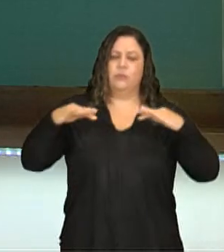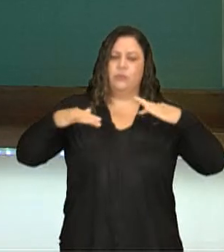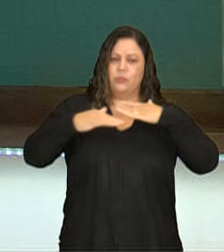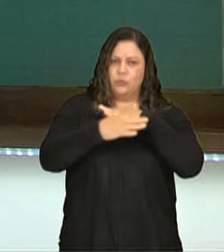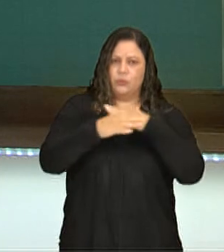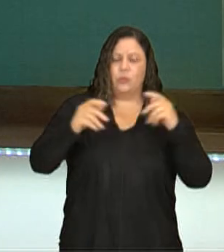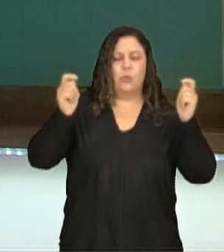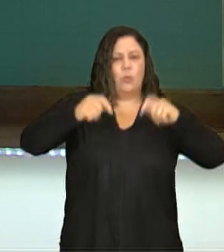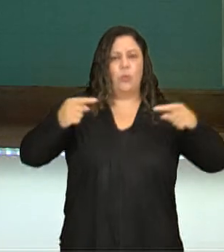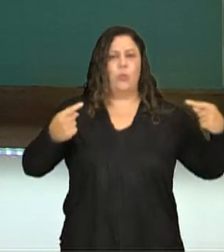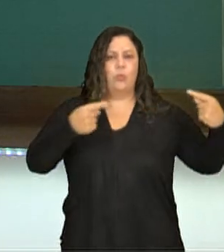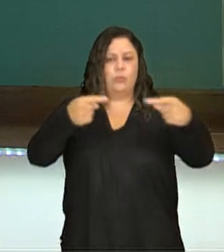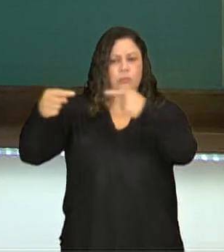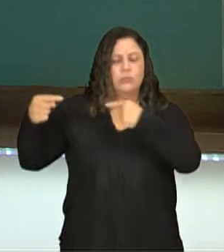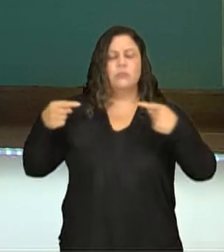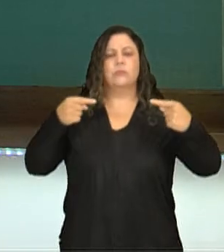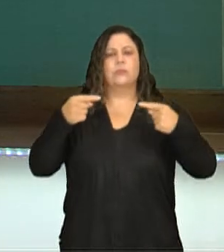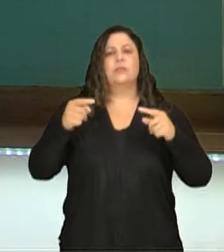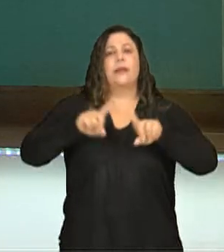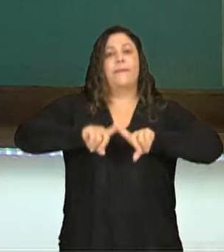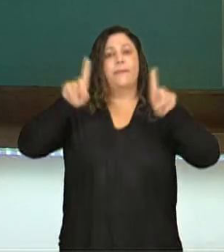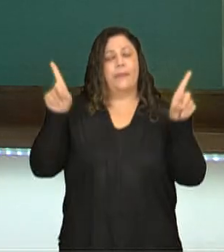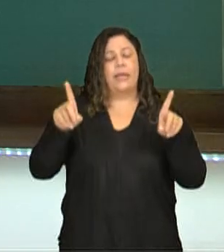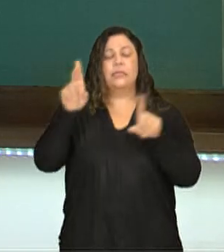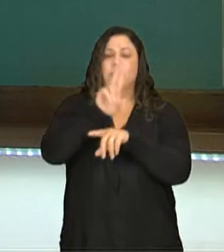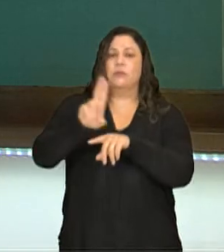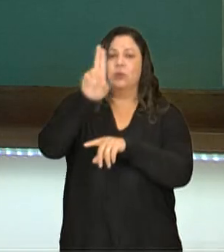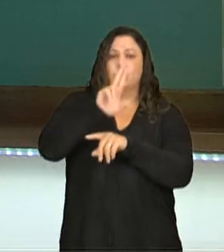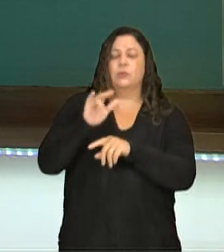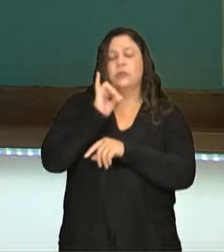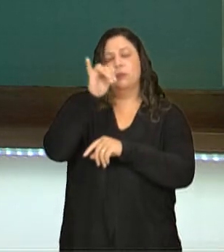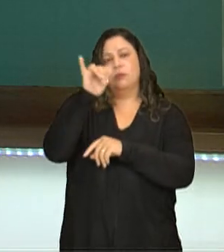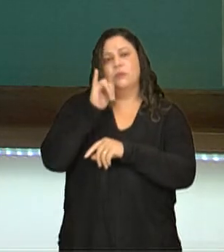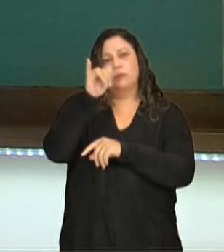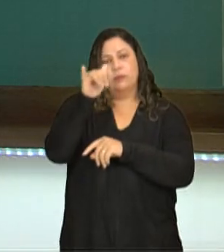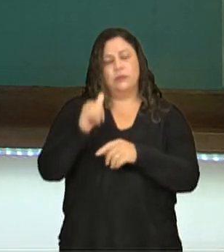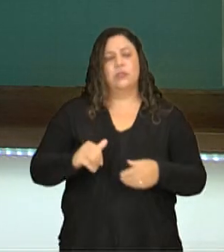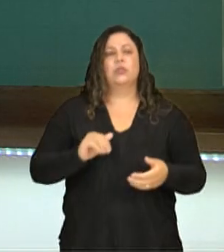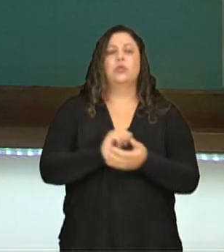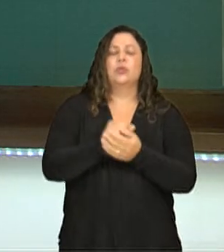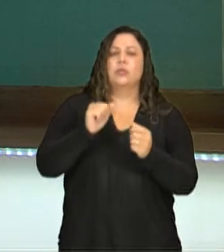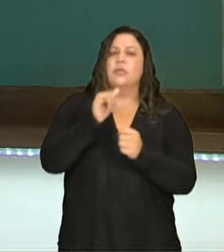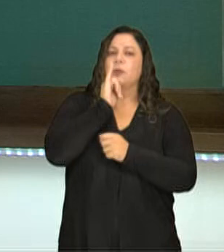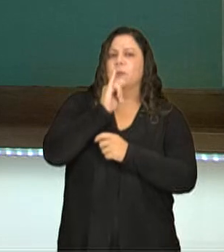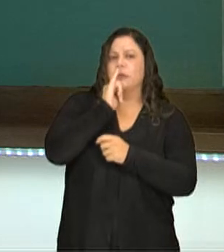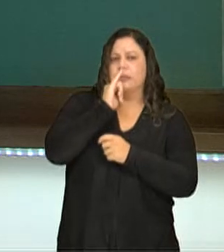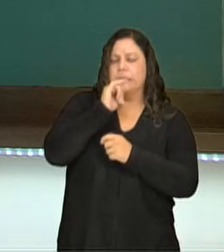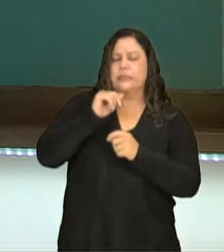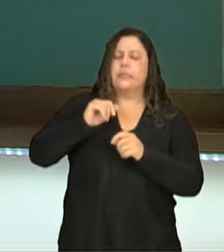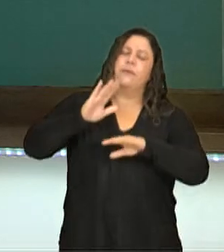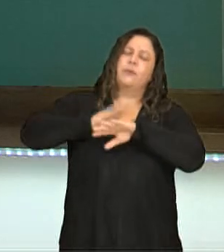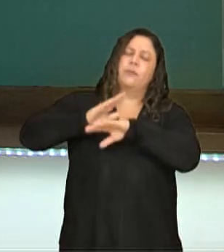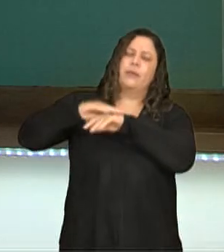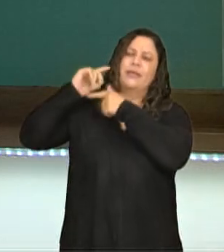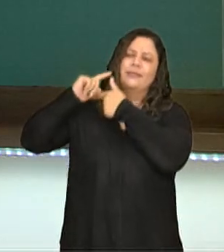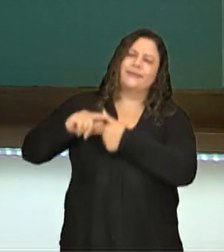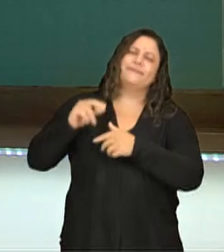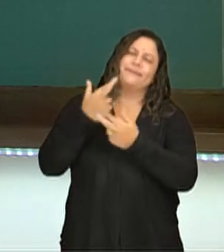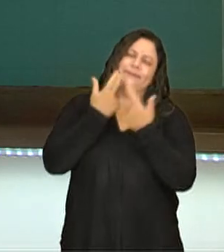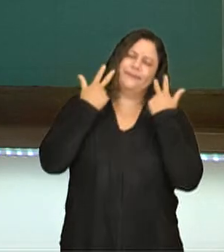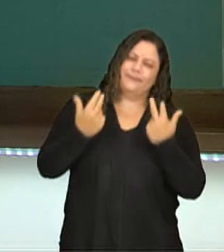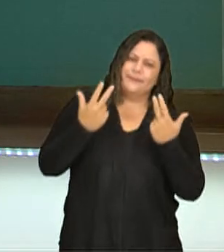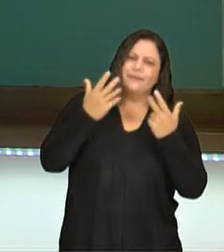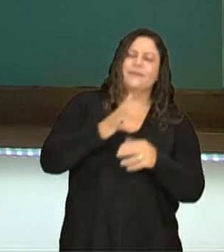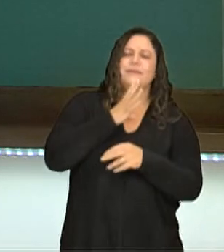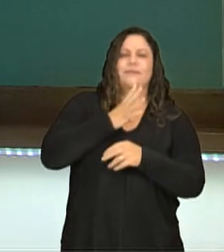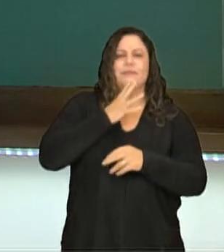esse gradiente de concentração. Porém, vai usar energia, O exemplo mais clássico, conhecido, de transporte ativo, é